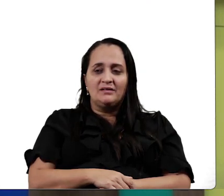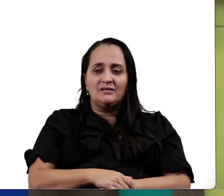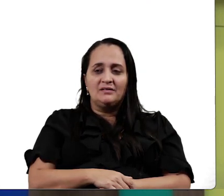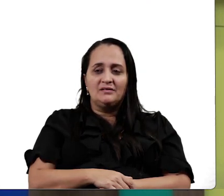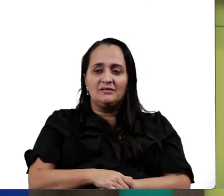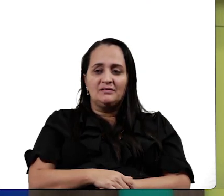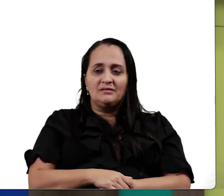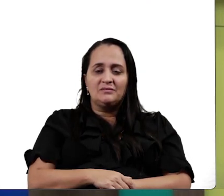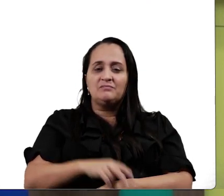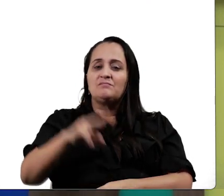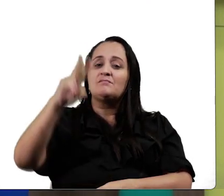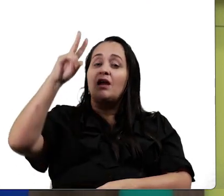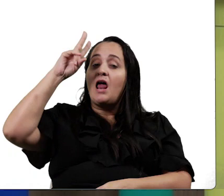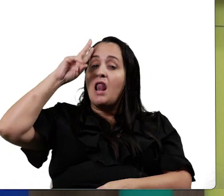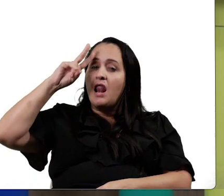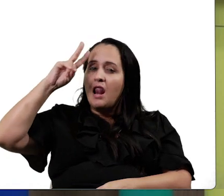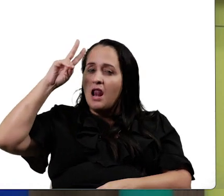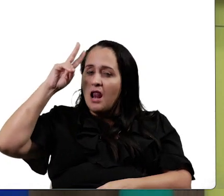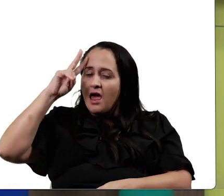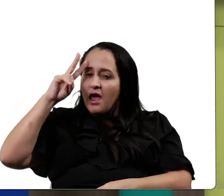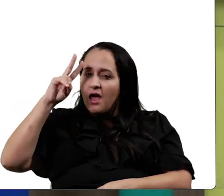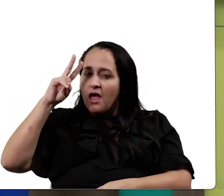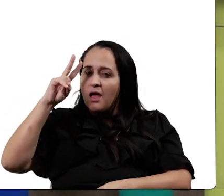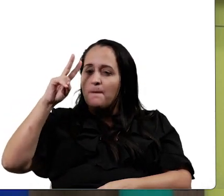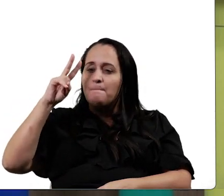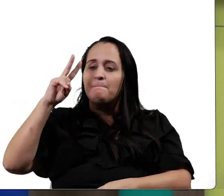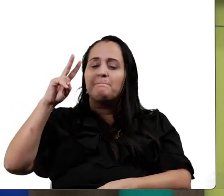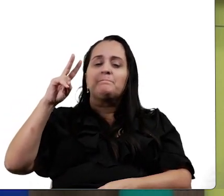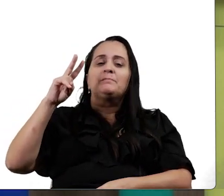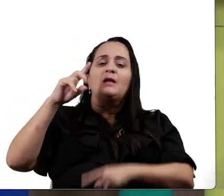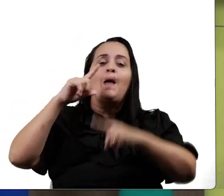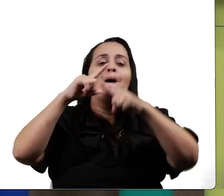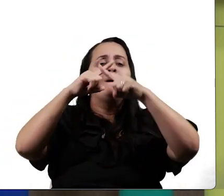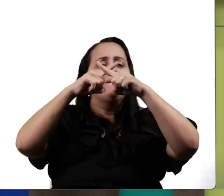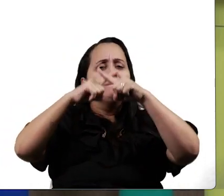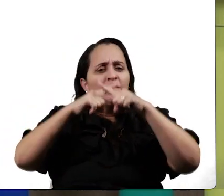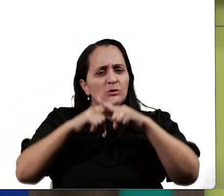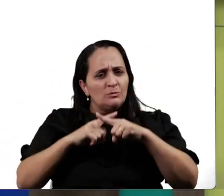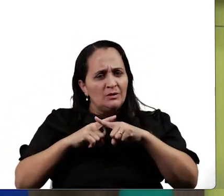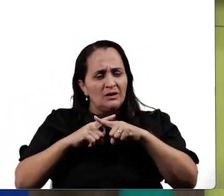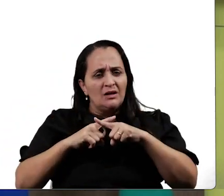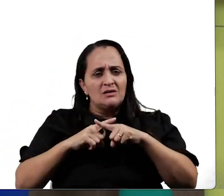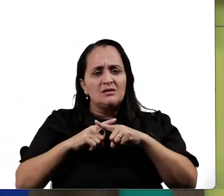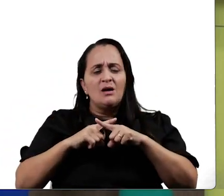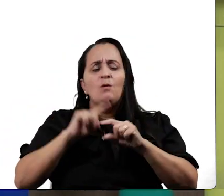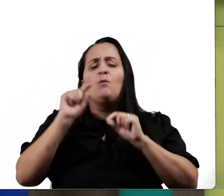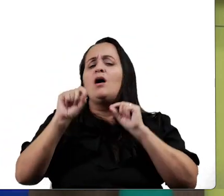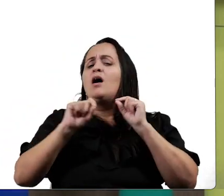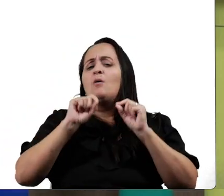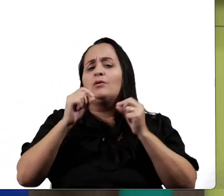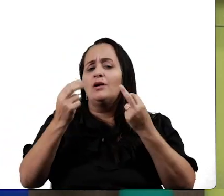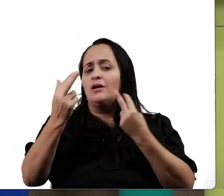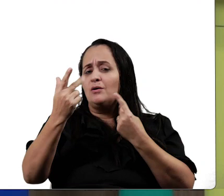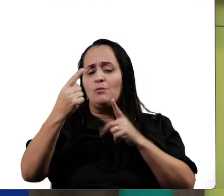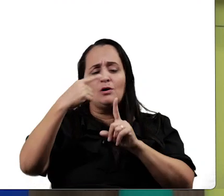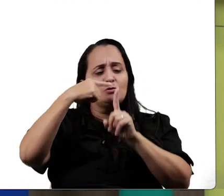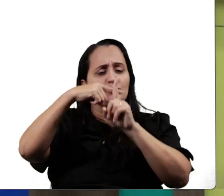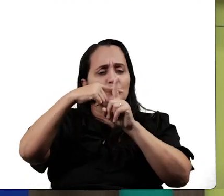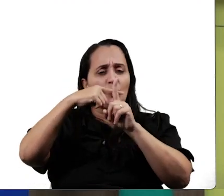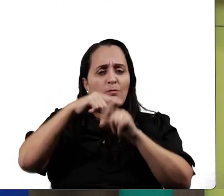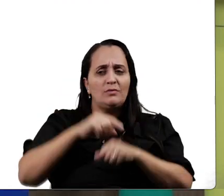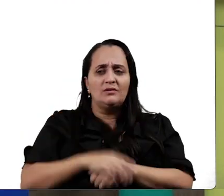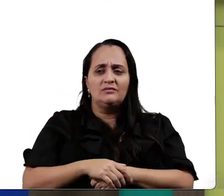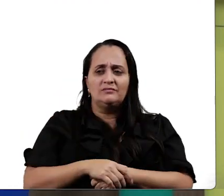0 lembram que na multiplicação é uma soma sucessiva então 3